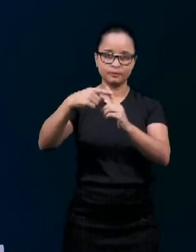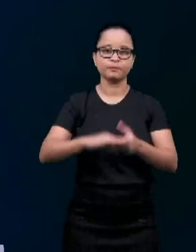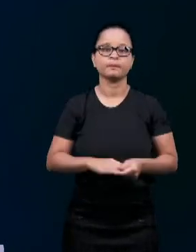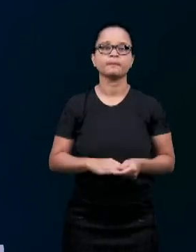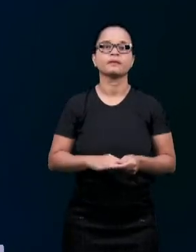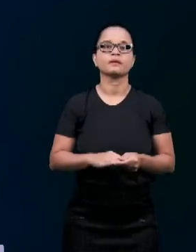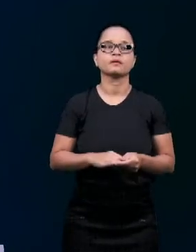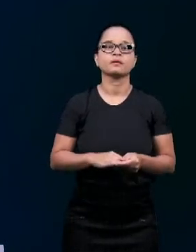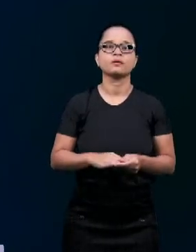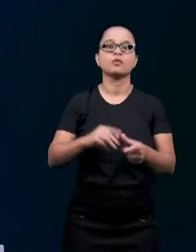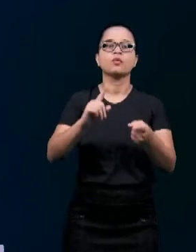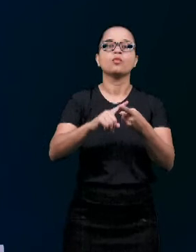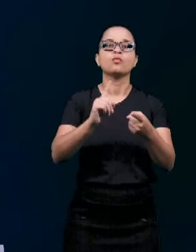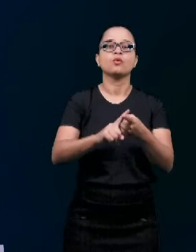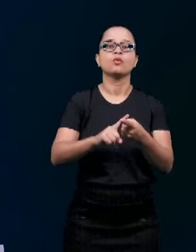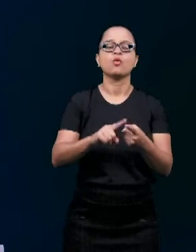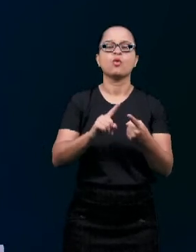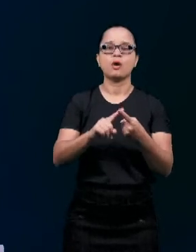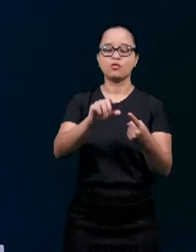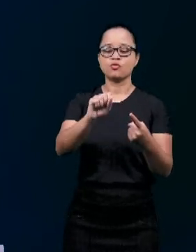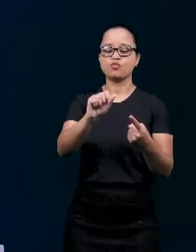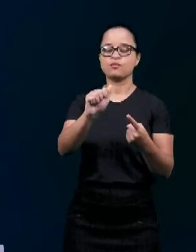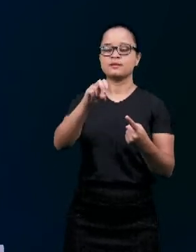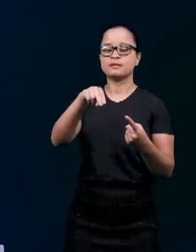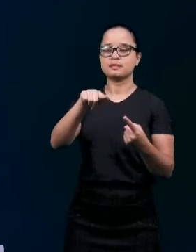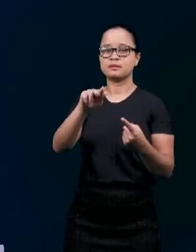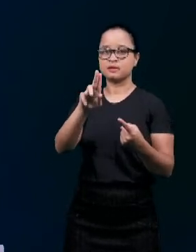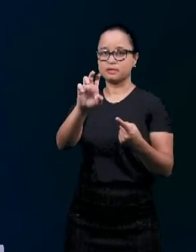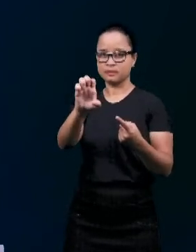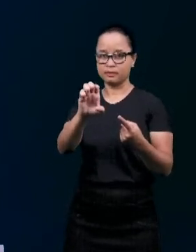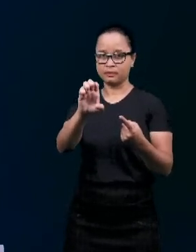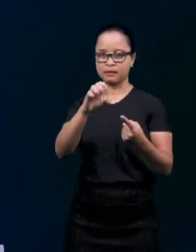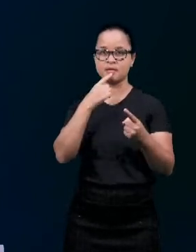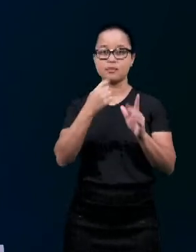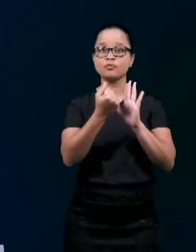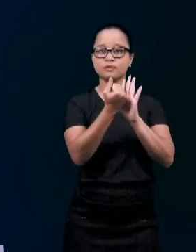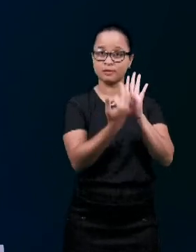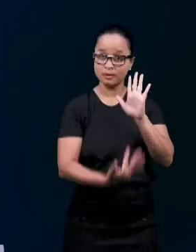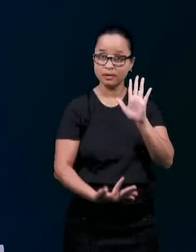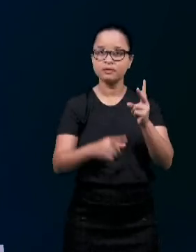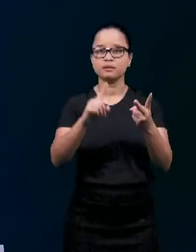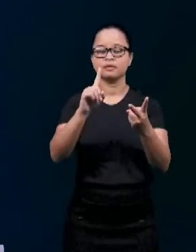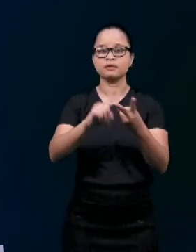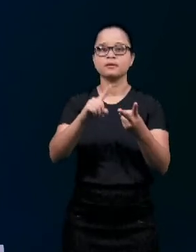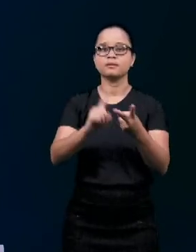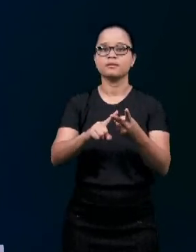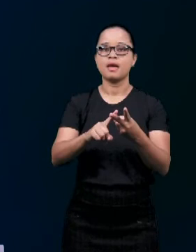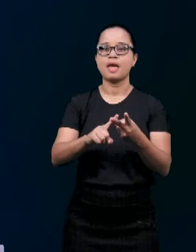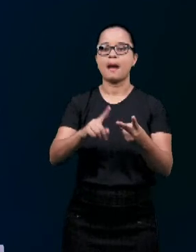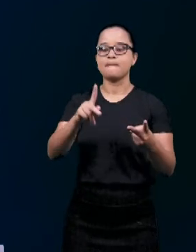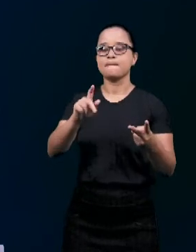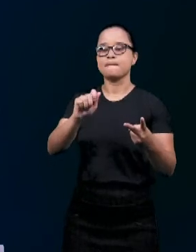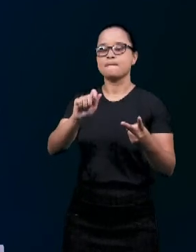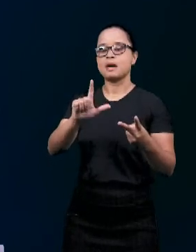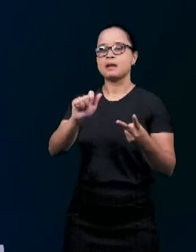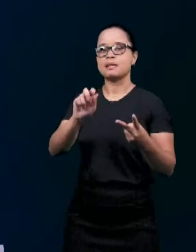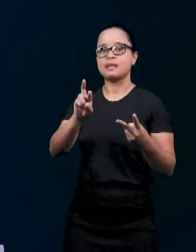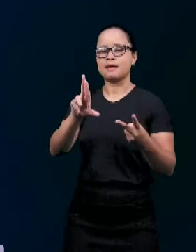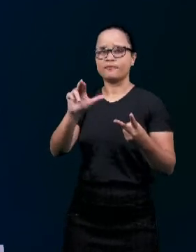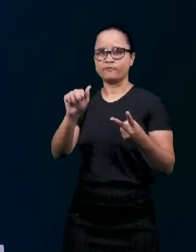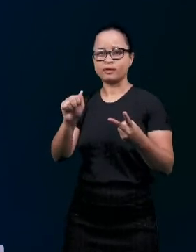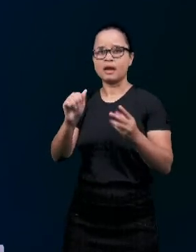o sangue e a palavra, né? Venceram pelo sangue do Cordeiro e pela palavra